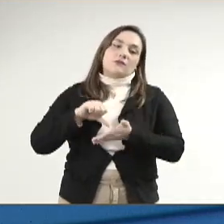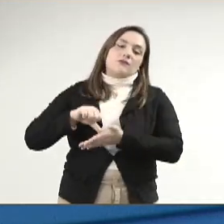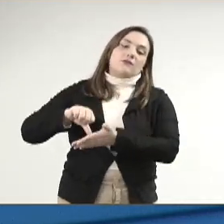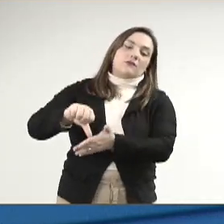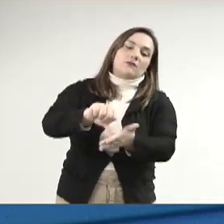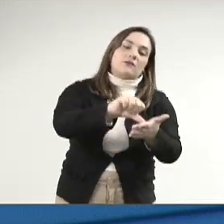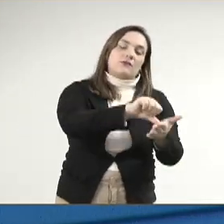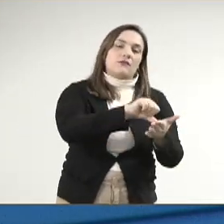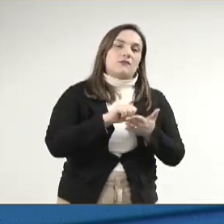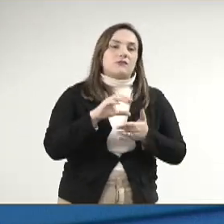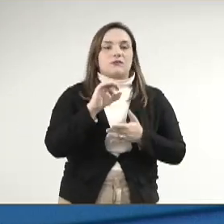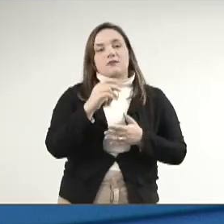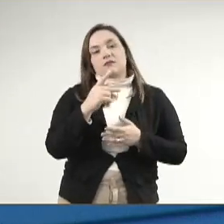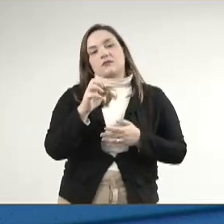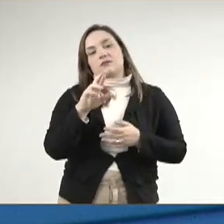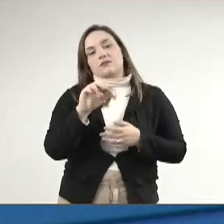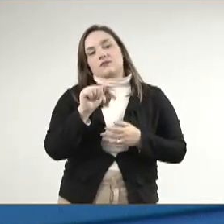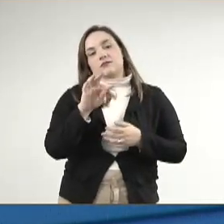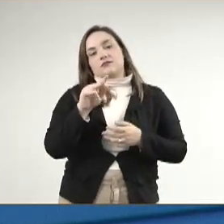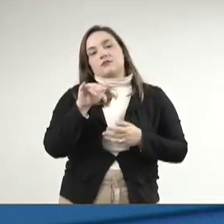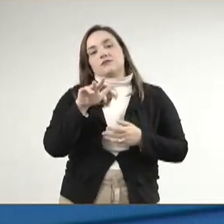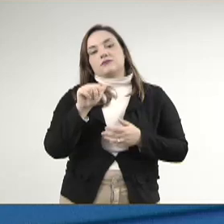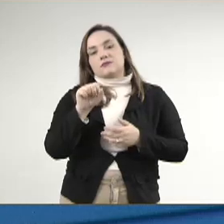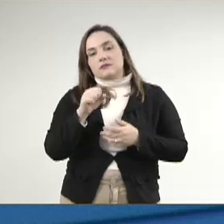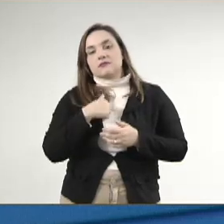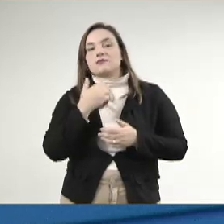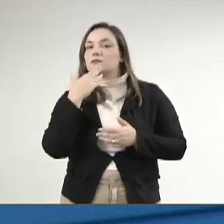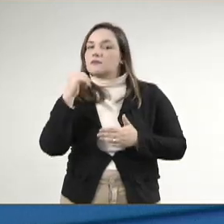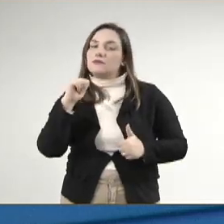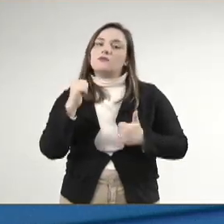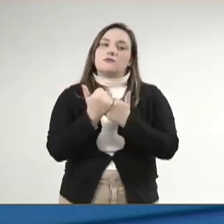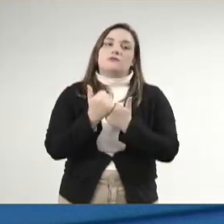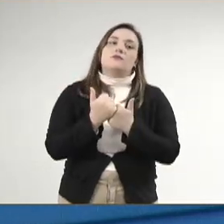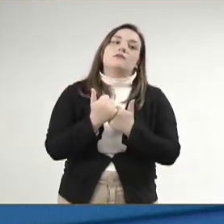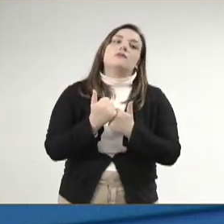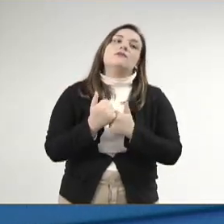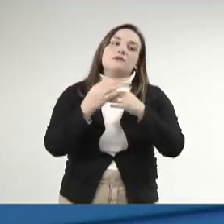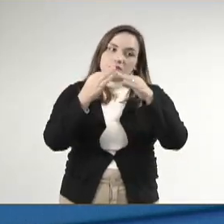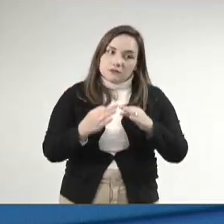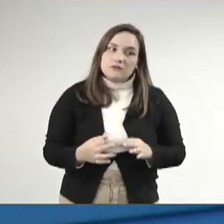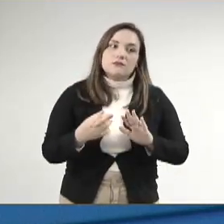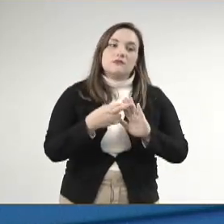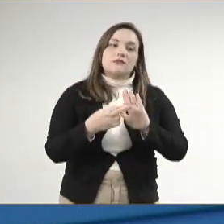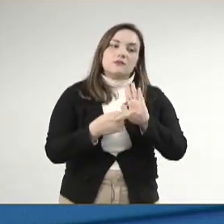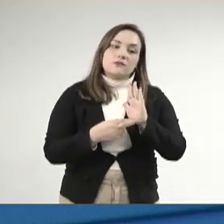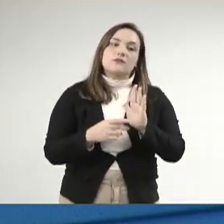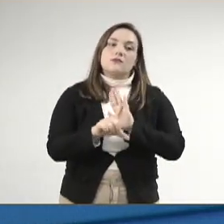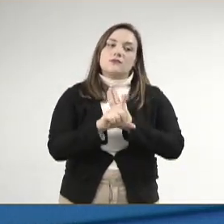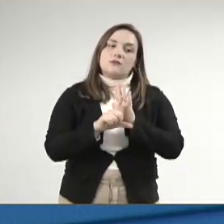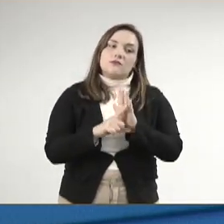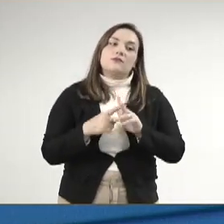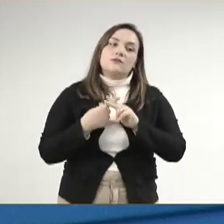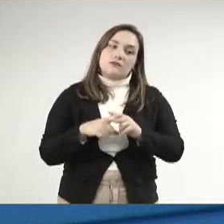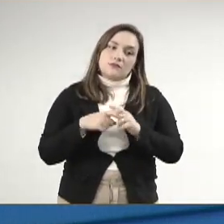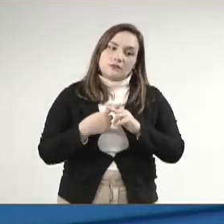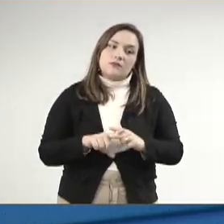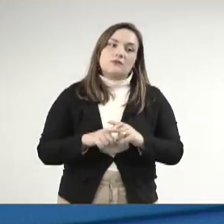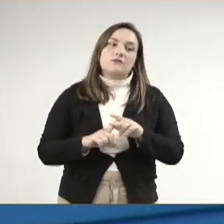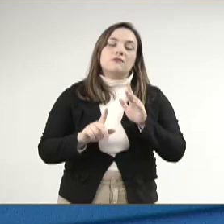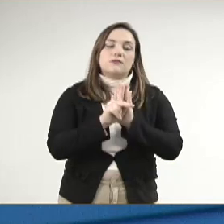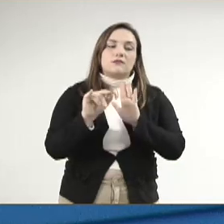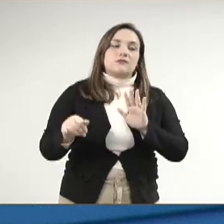desse expediente, solicitar seu apoio pela correta regulamentação do ato cooperativo do